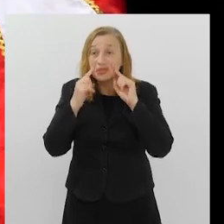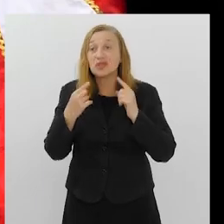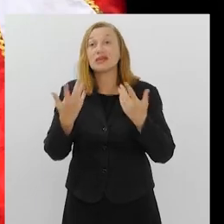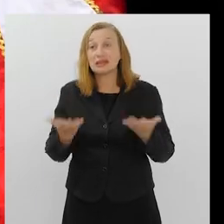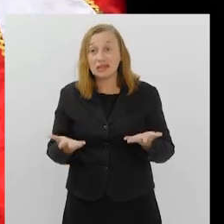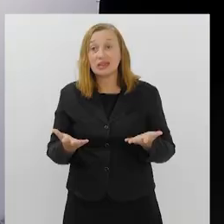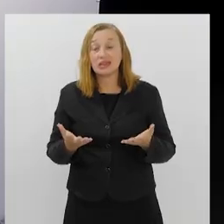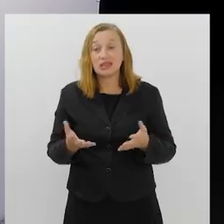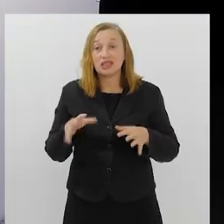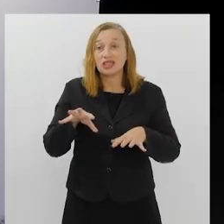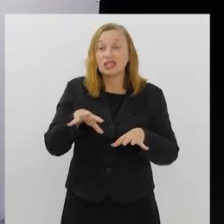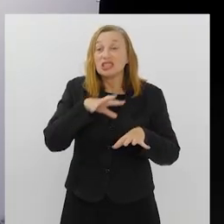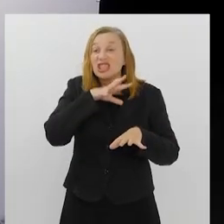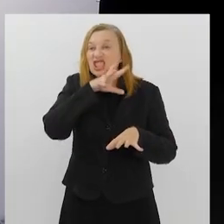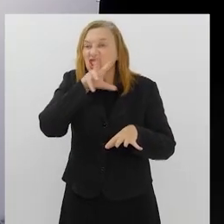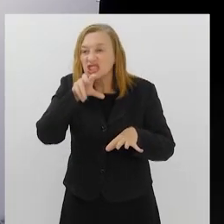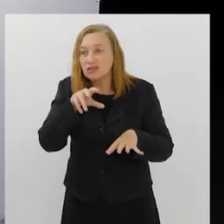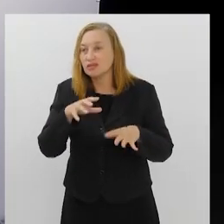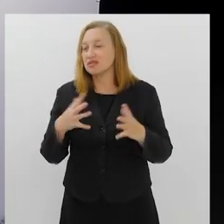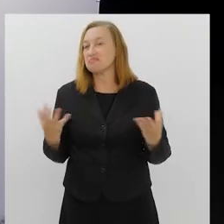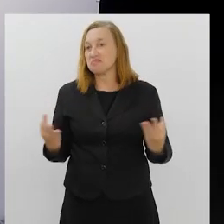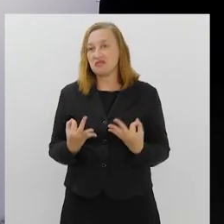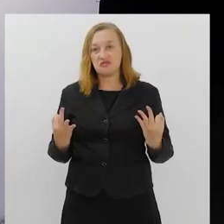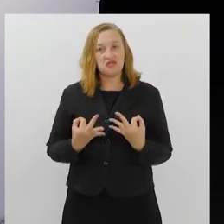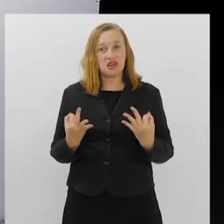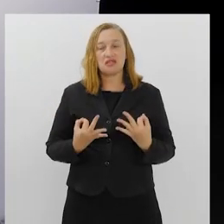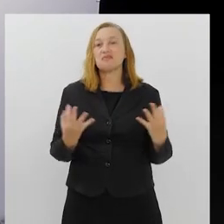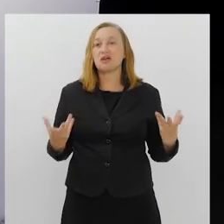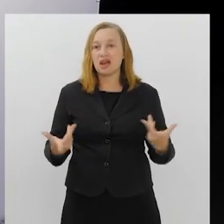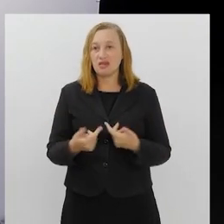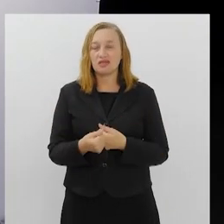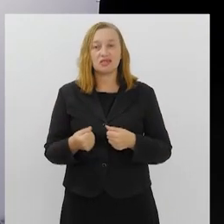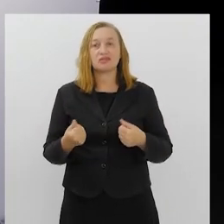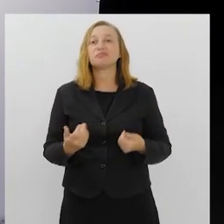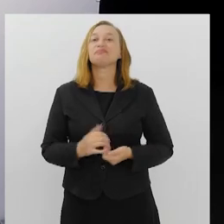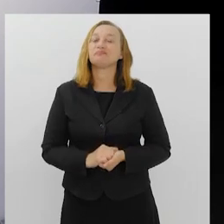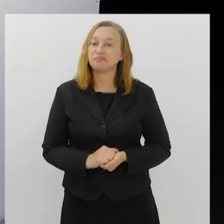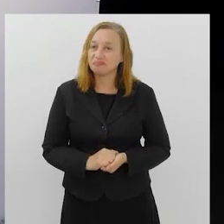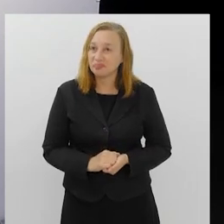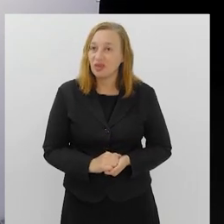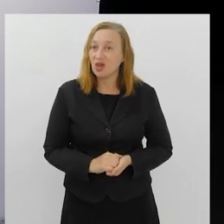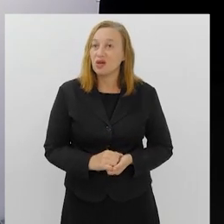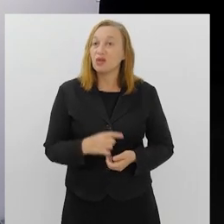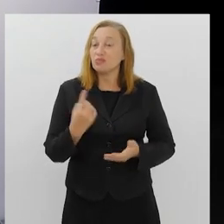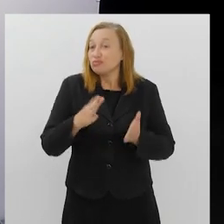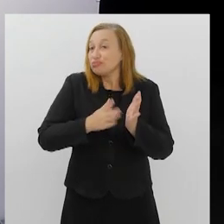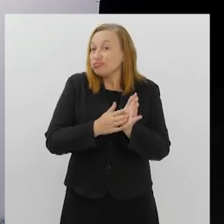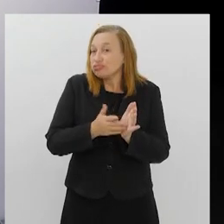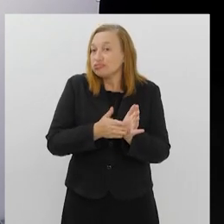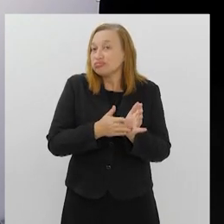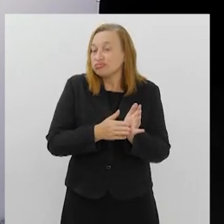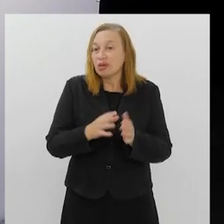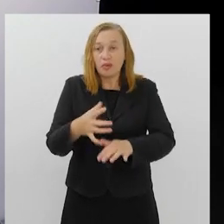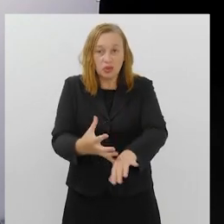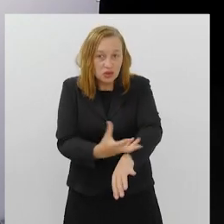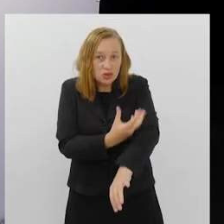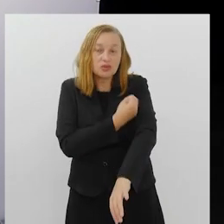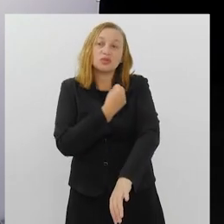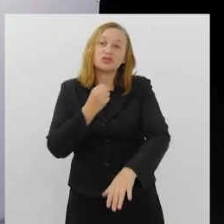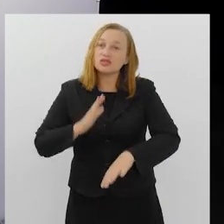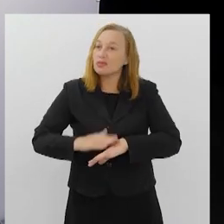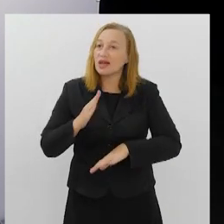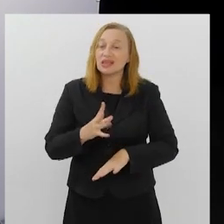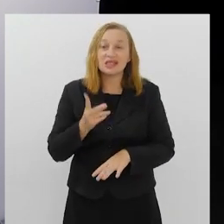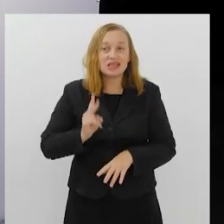ano a Mas gente exagerou do tigre. O tigre foi lindo. Foi um foi carnaval potente, lindo, né? mágico. Vou levar pro resto da minha vida. O nosso samba, então, me